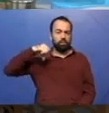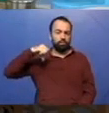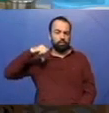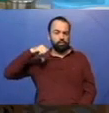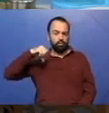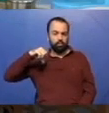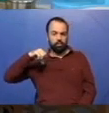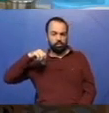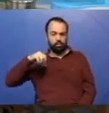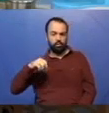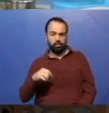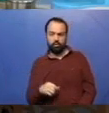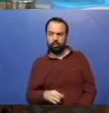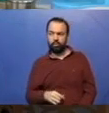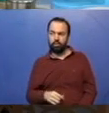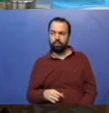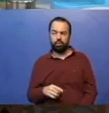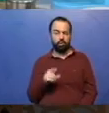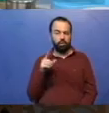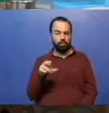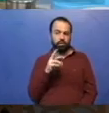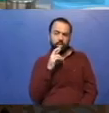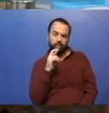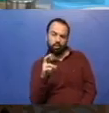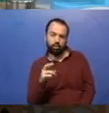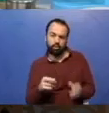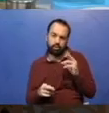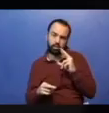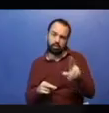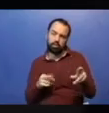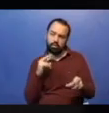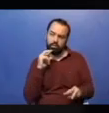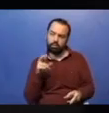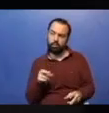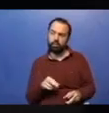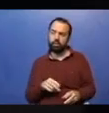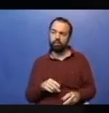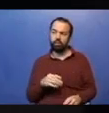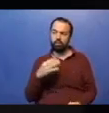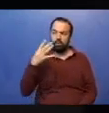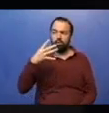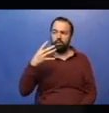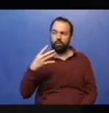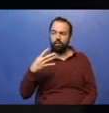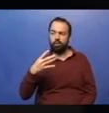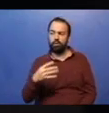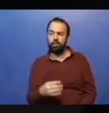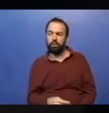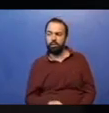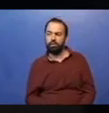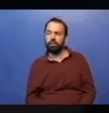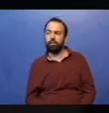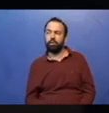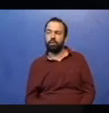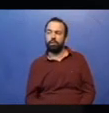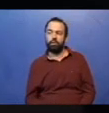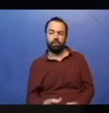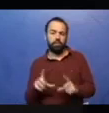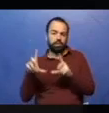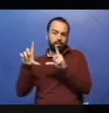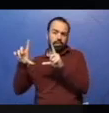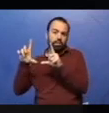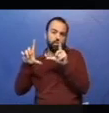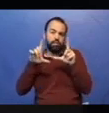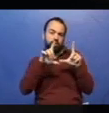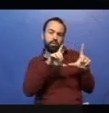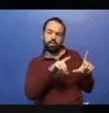e responder aqui as perguntinhas, né? Exercício 4, as imagens que revelam a subida do ar quente. Aqui